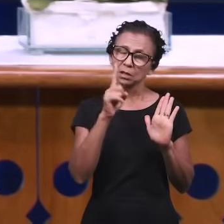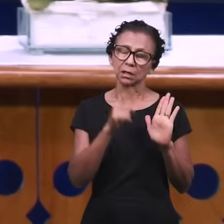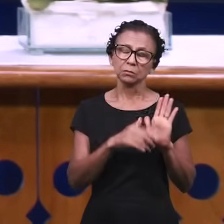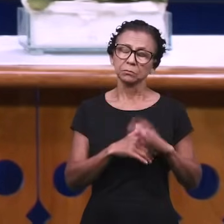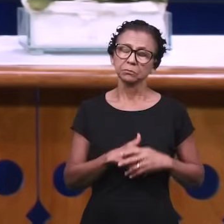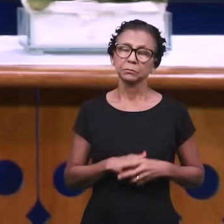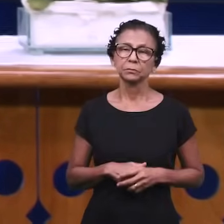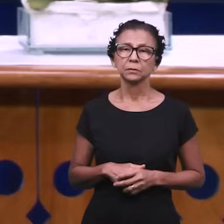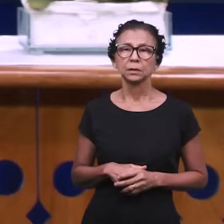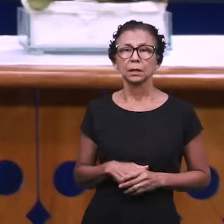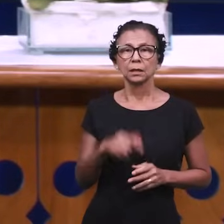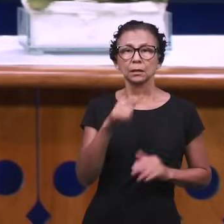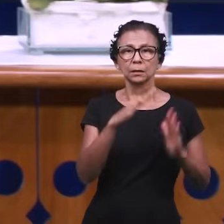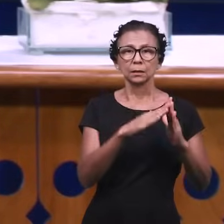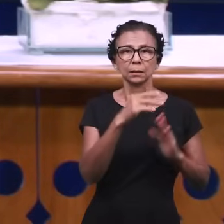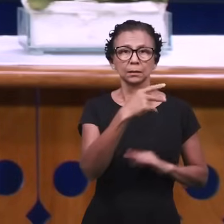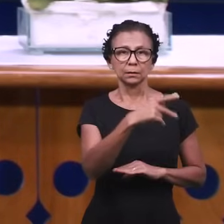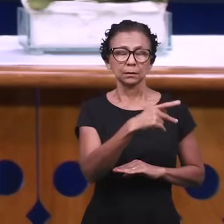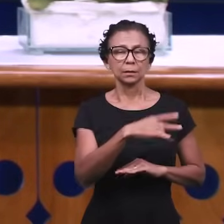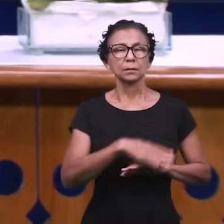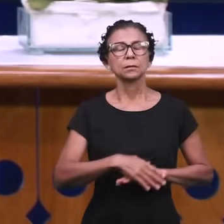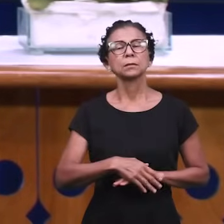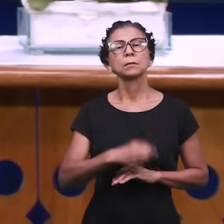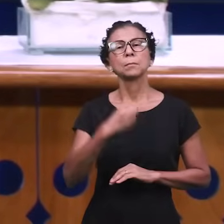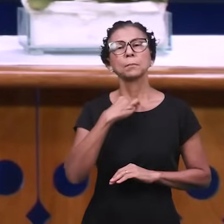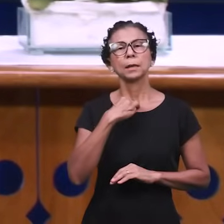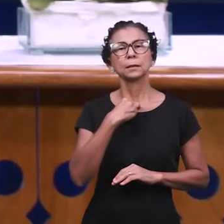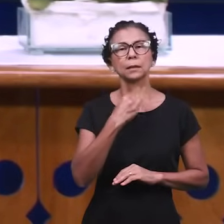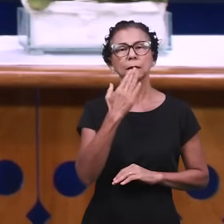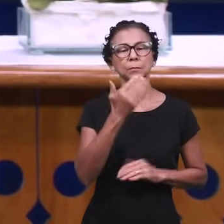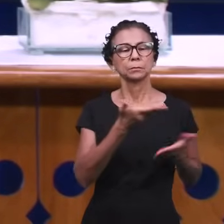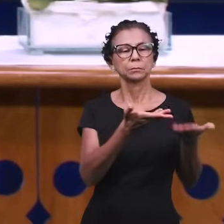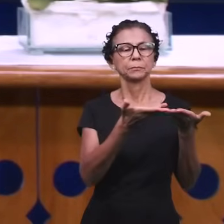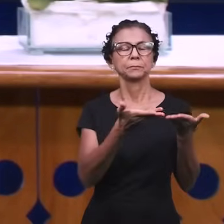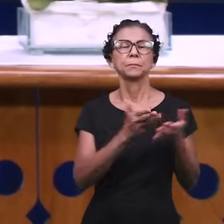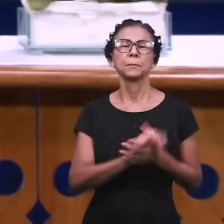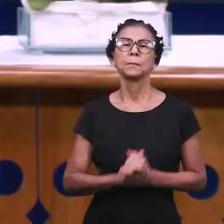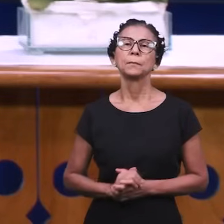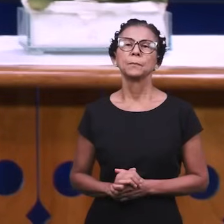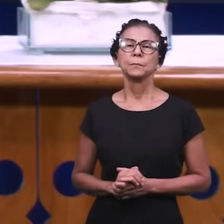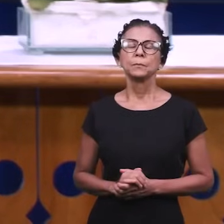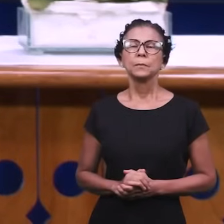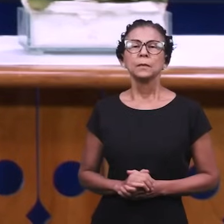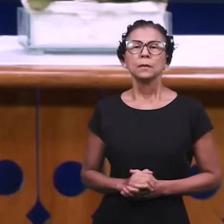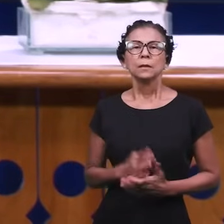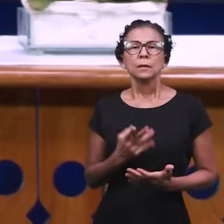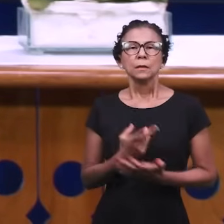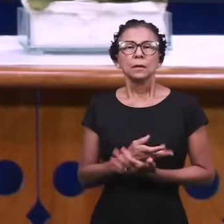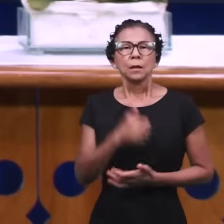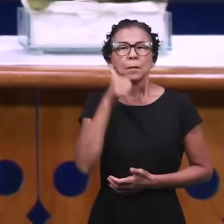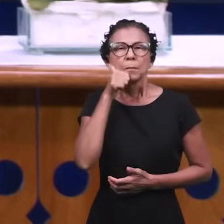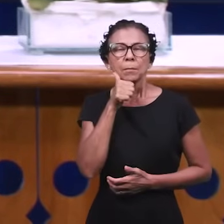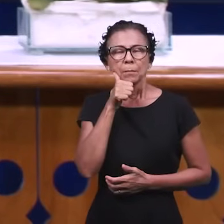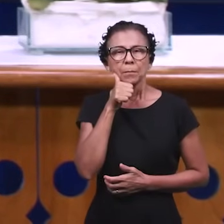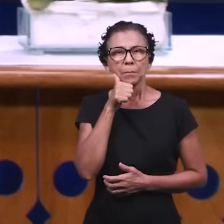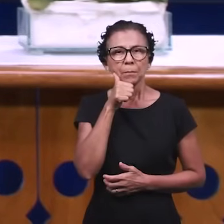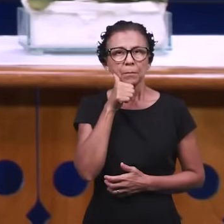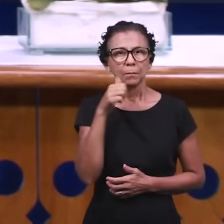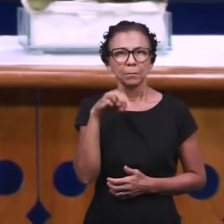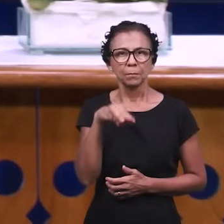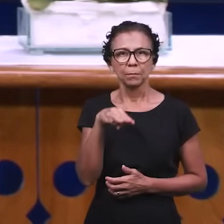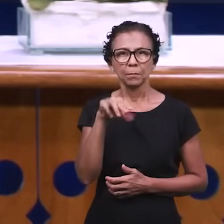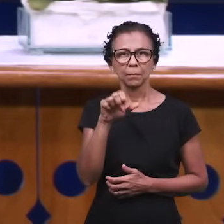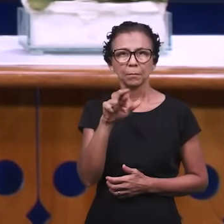isso, porque foi na casa dele e Marta servia. Então Maria tomou um